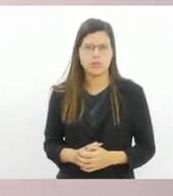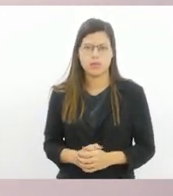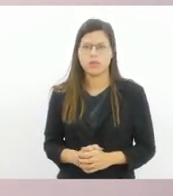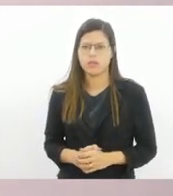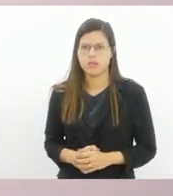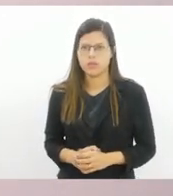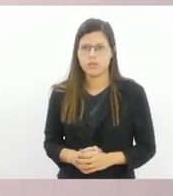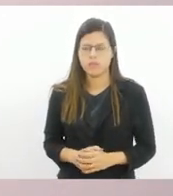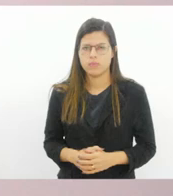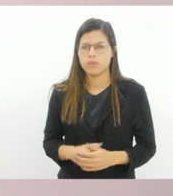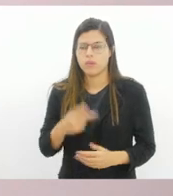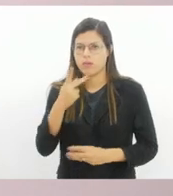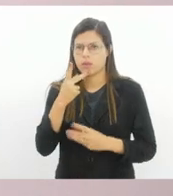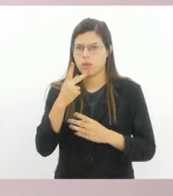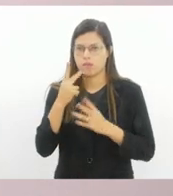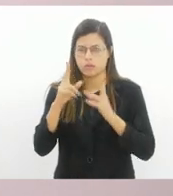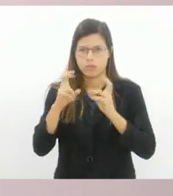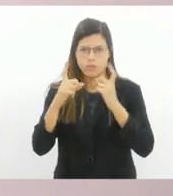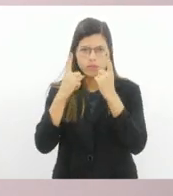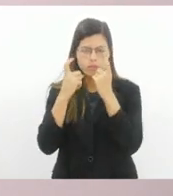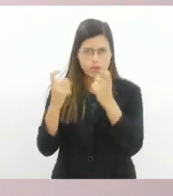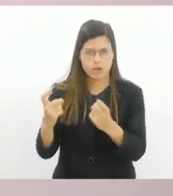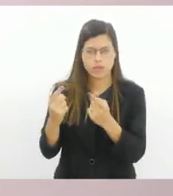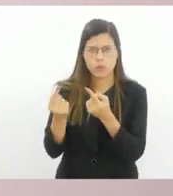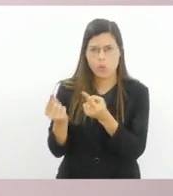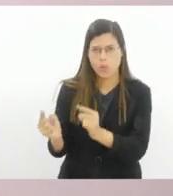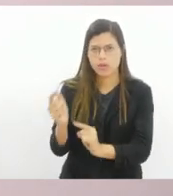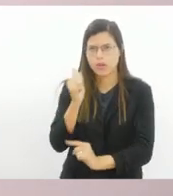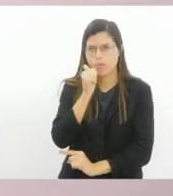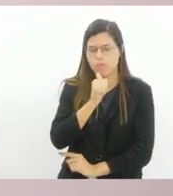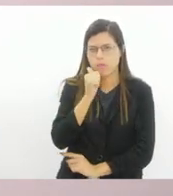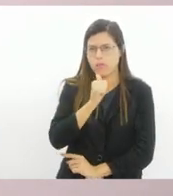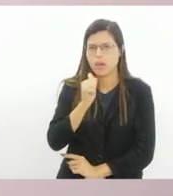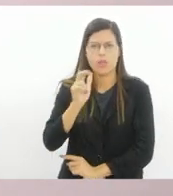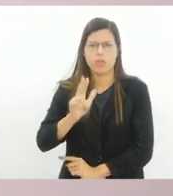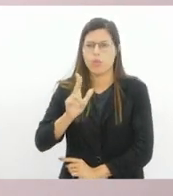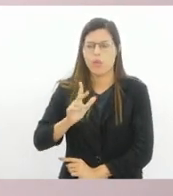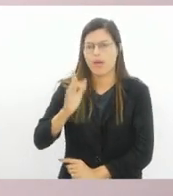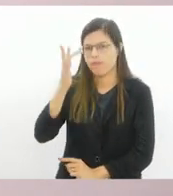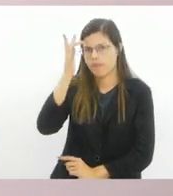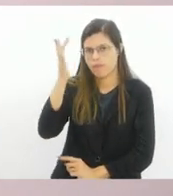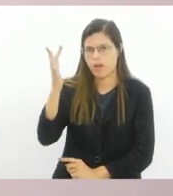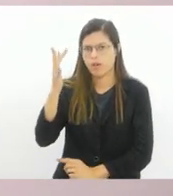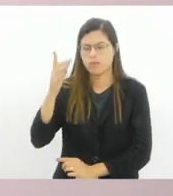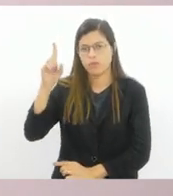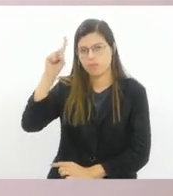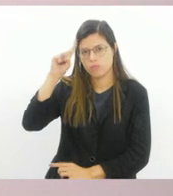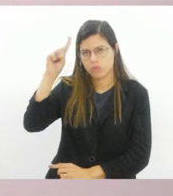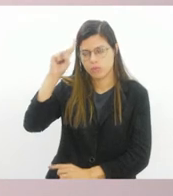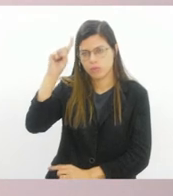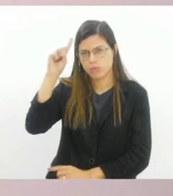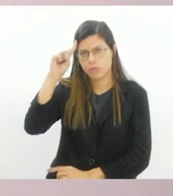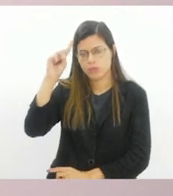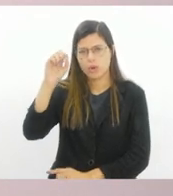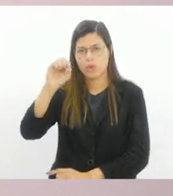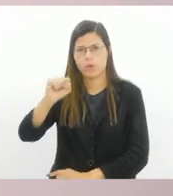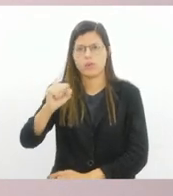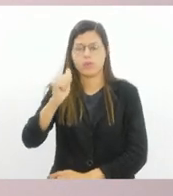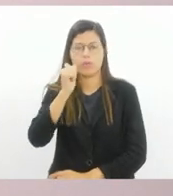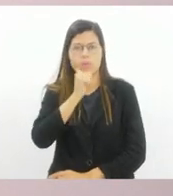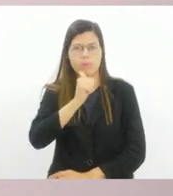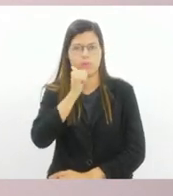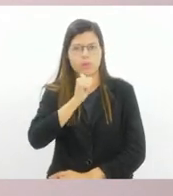Falar sobre violência contra mulheres não é tarefa fácil. Todos os dias, infelizmente, cerca de 8 mulheres